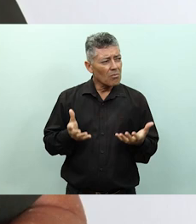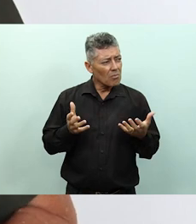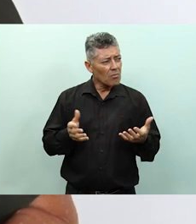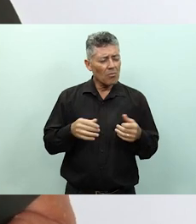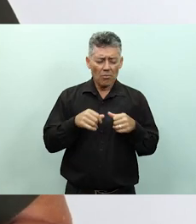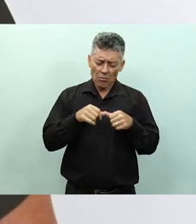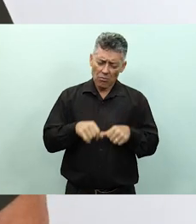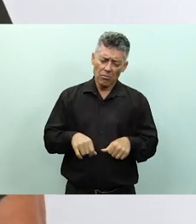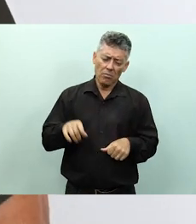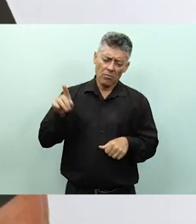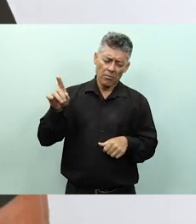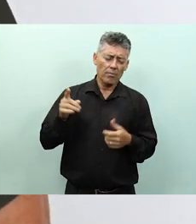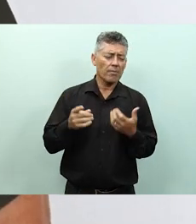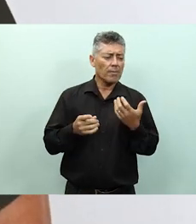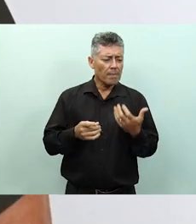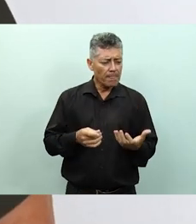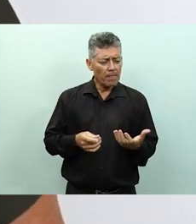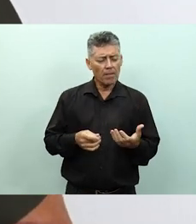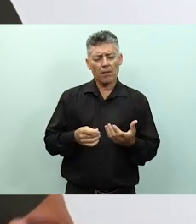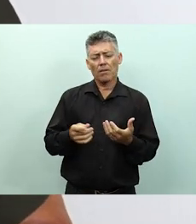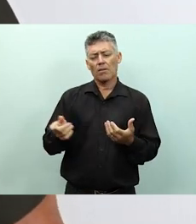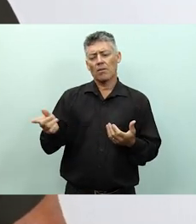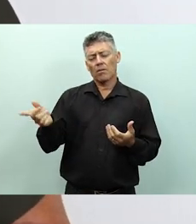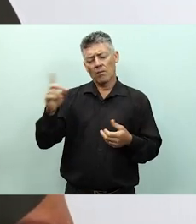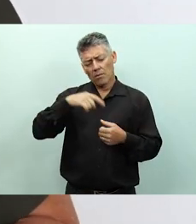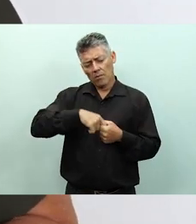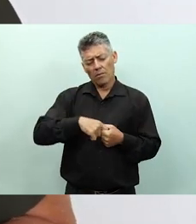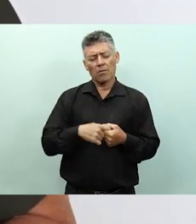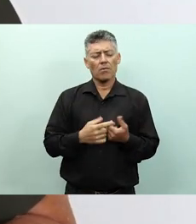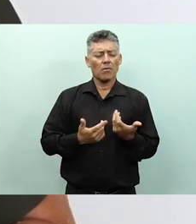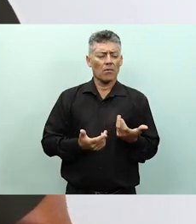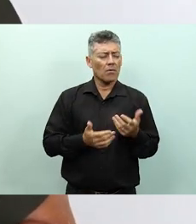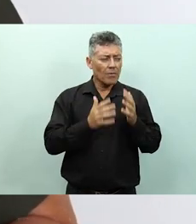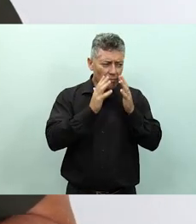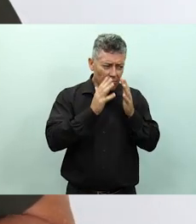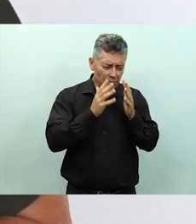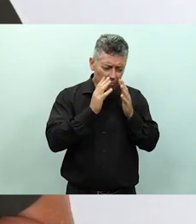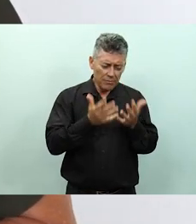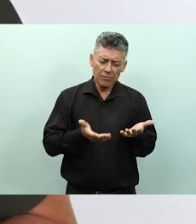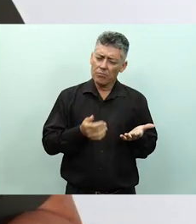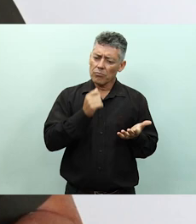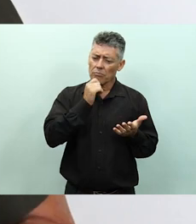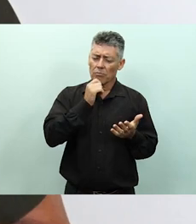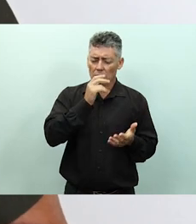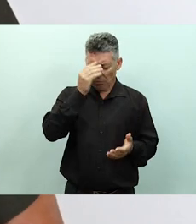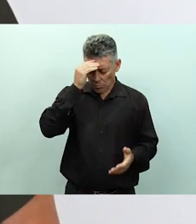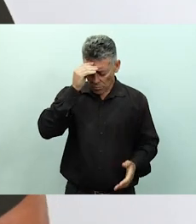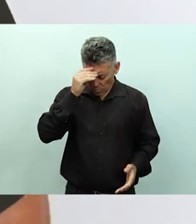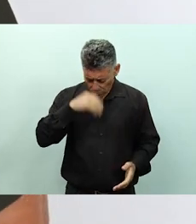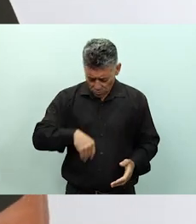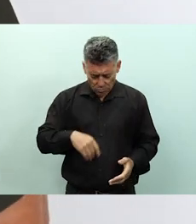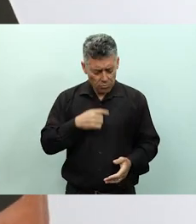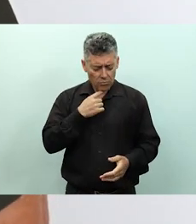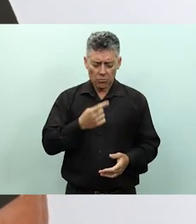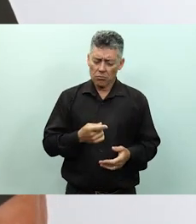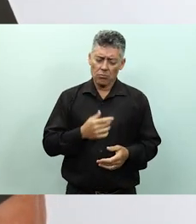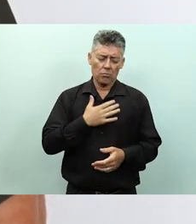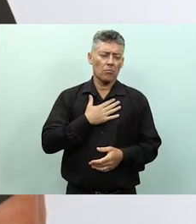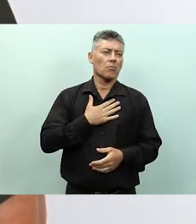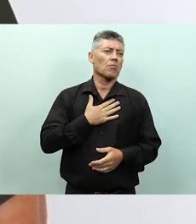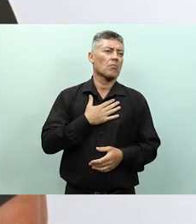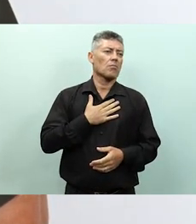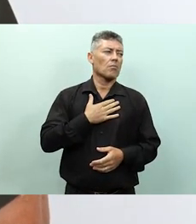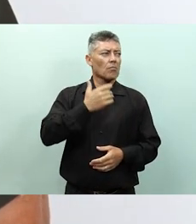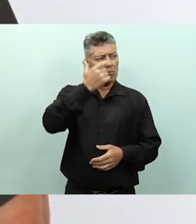ela queria estar. Ela queria estar lá, ela queria participar, ela queria... E não tinha forças, não